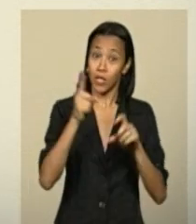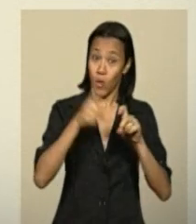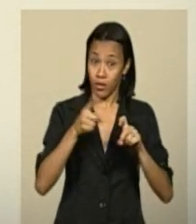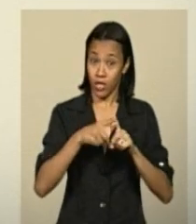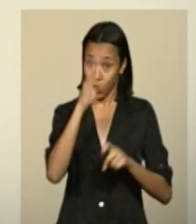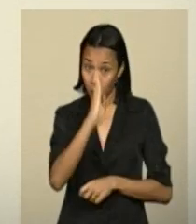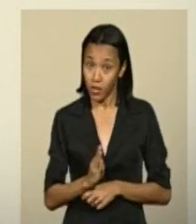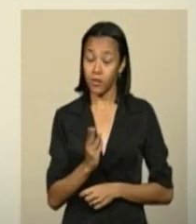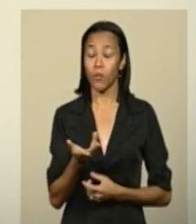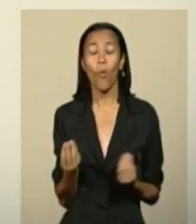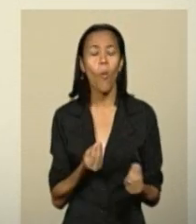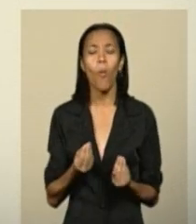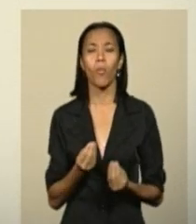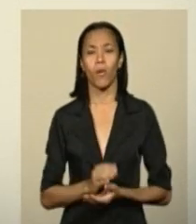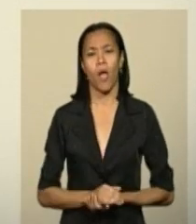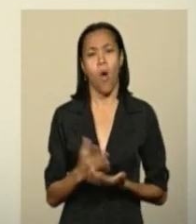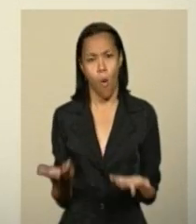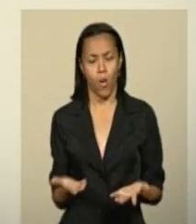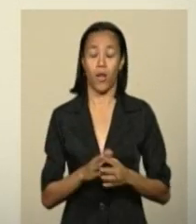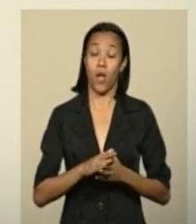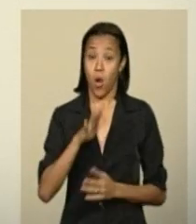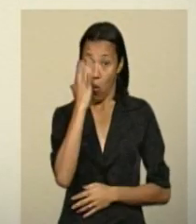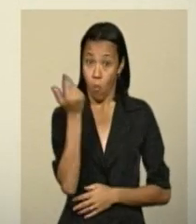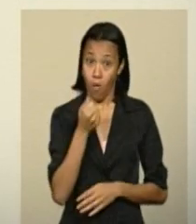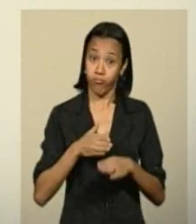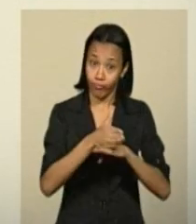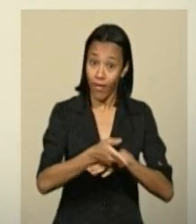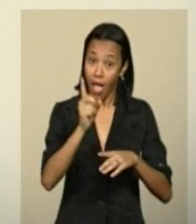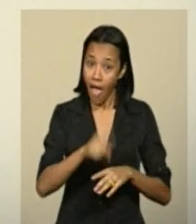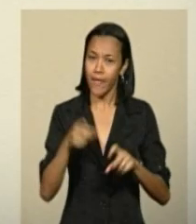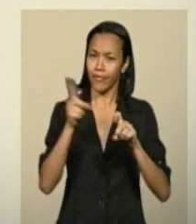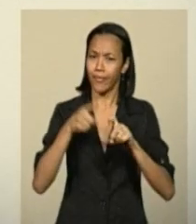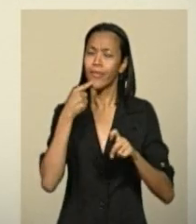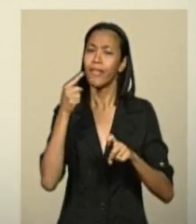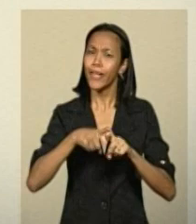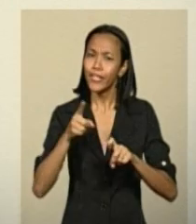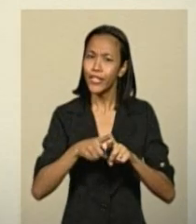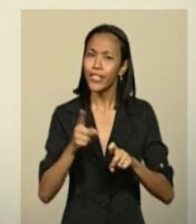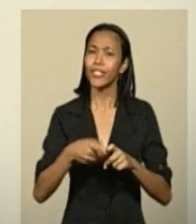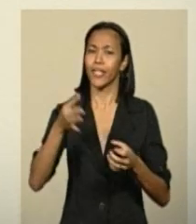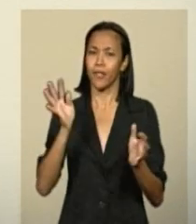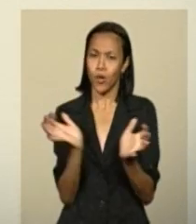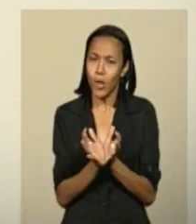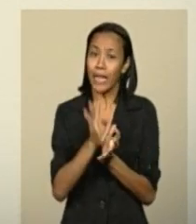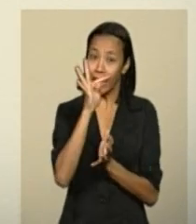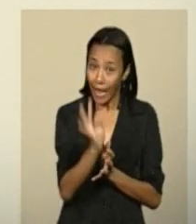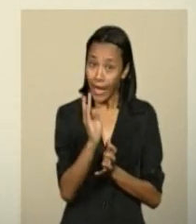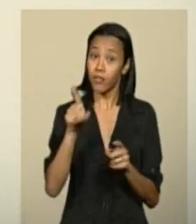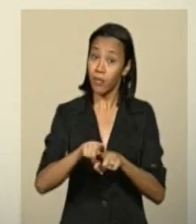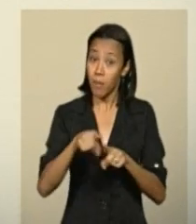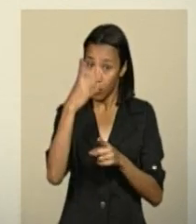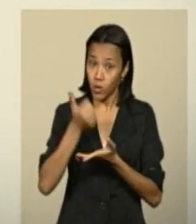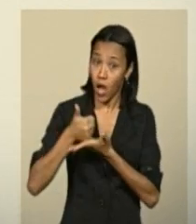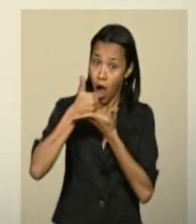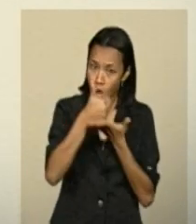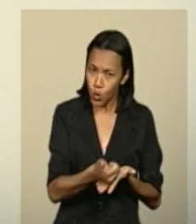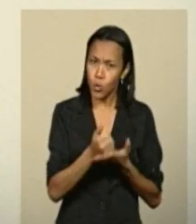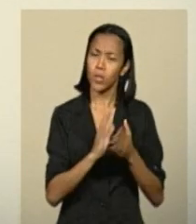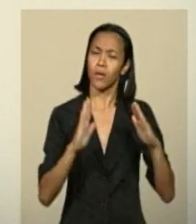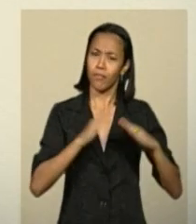sorridente olha Luciana a população é atendida por dentista técnicos e auxiliares nos